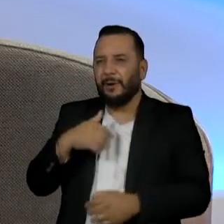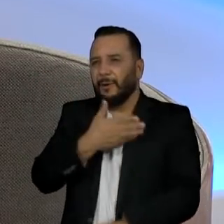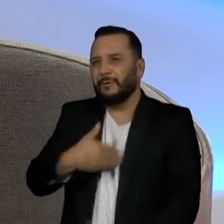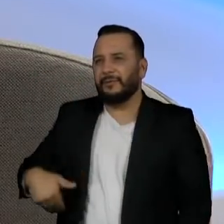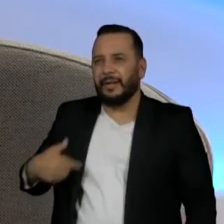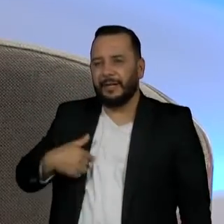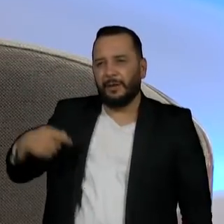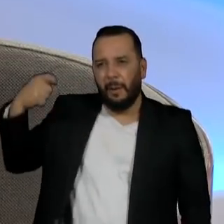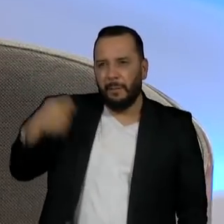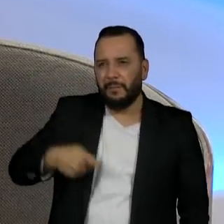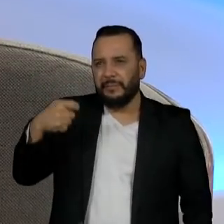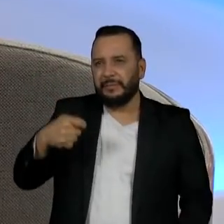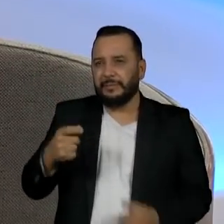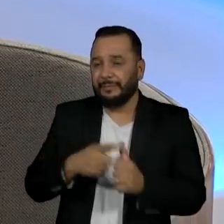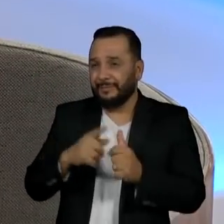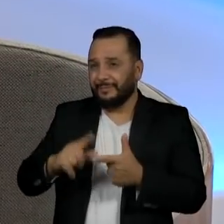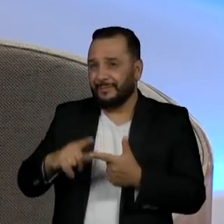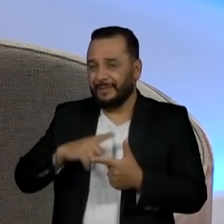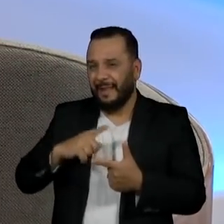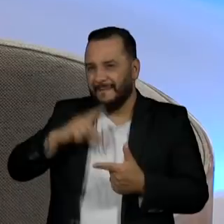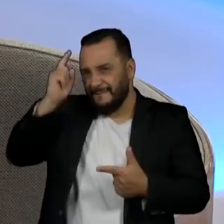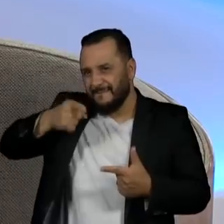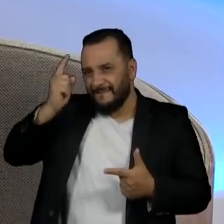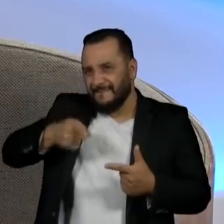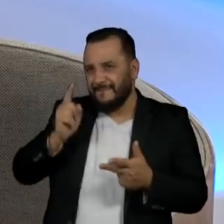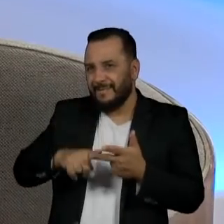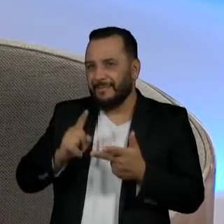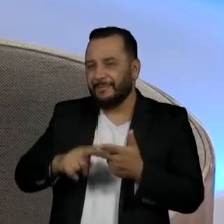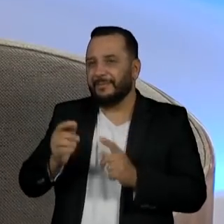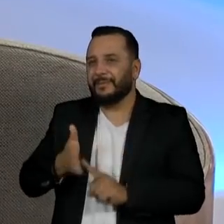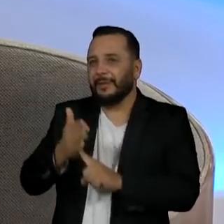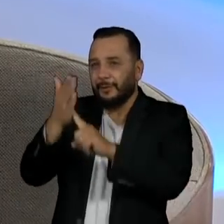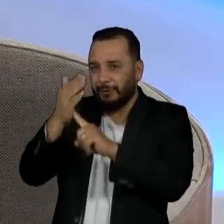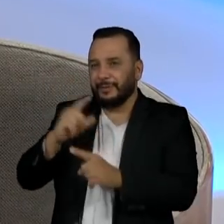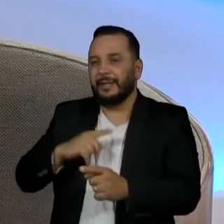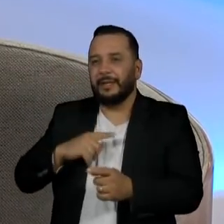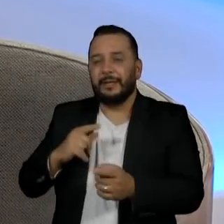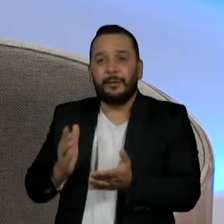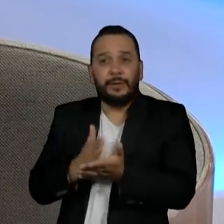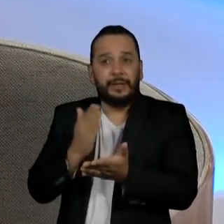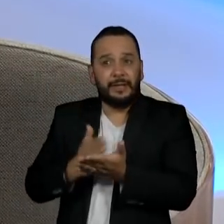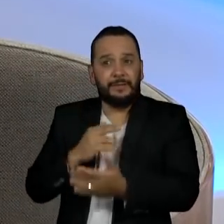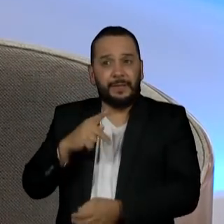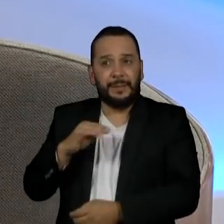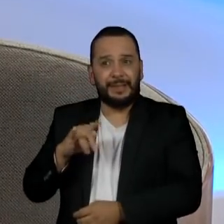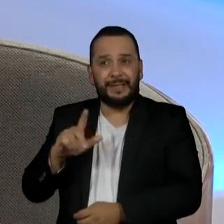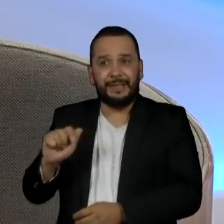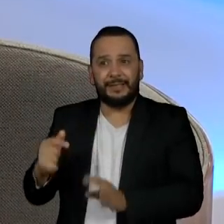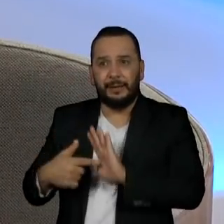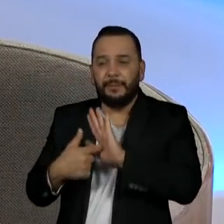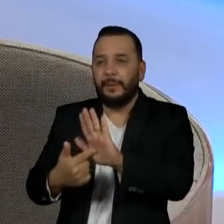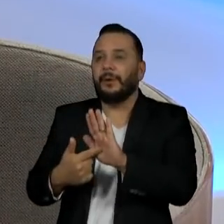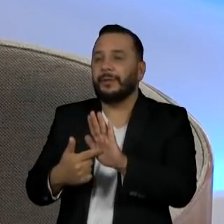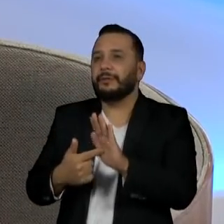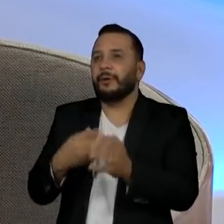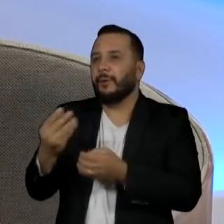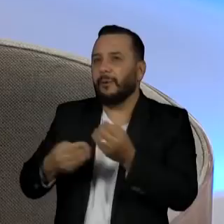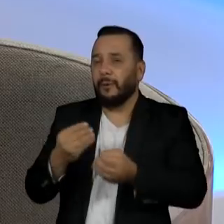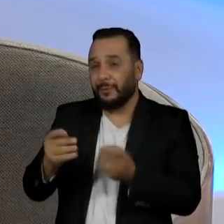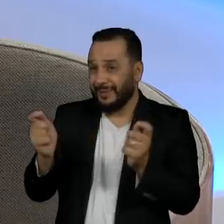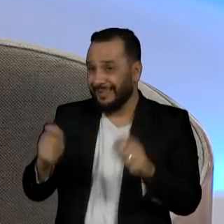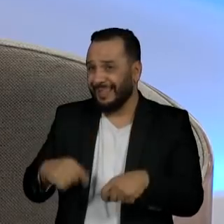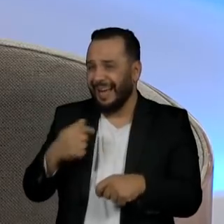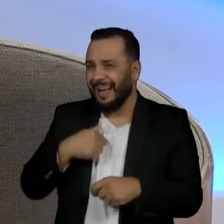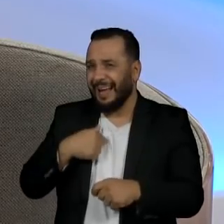autoritários e tecnológicos, né? O livro da Patrícia Campos Mello nos mostra, por exemplo, como hoje é possível ganhar uma eleição na